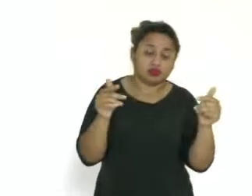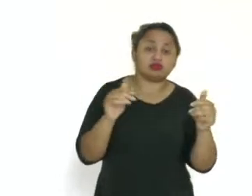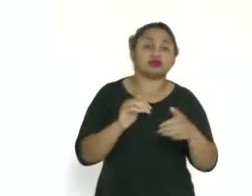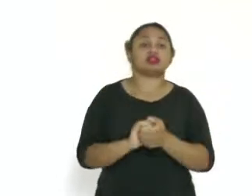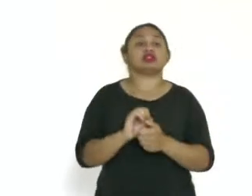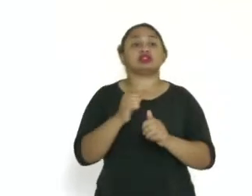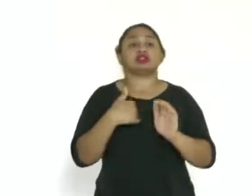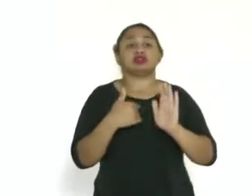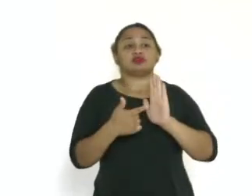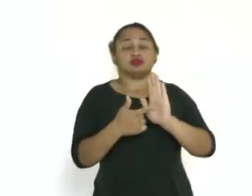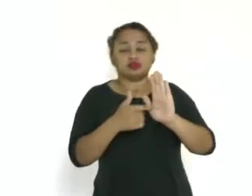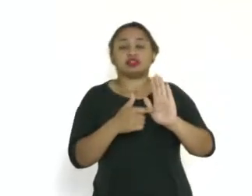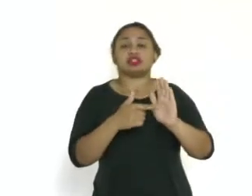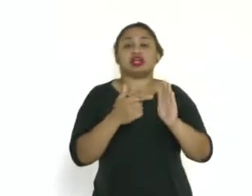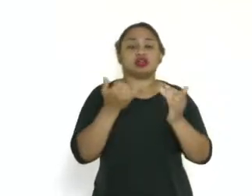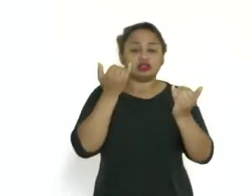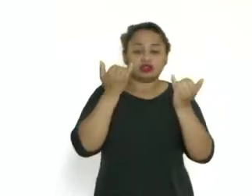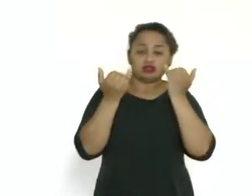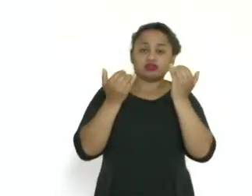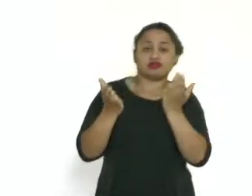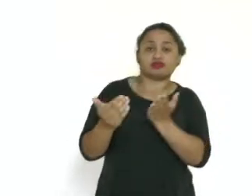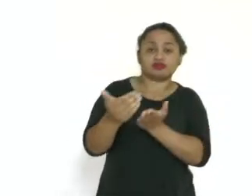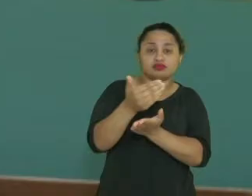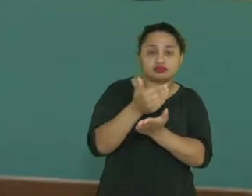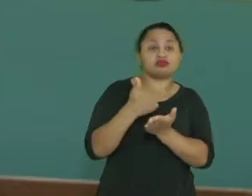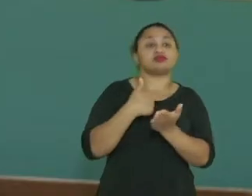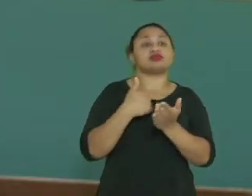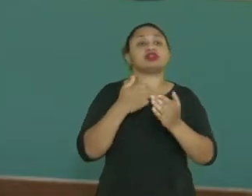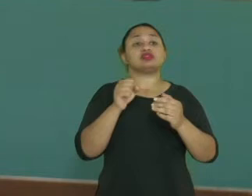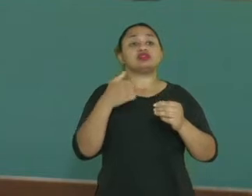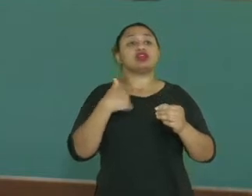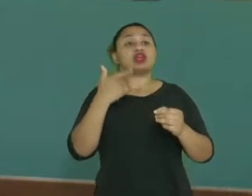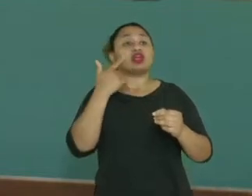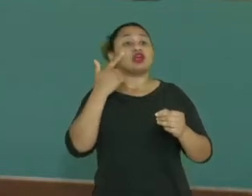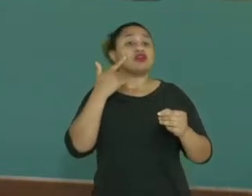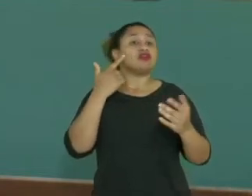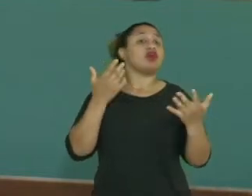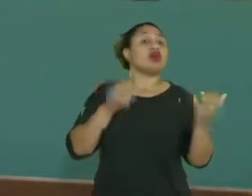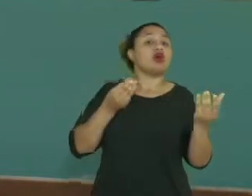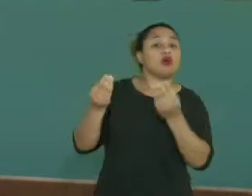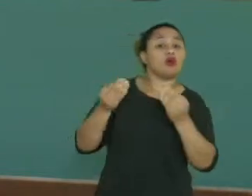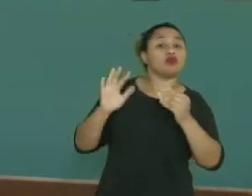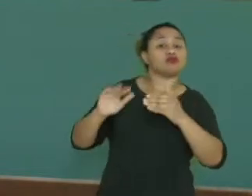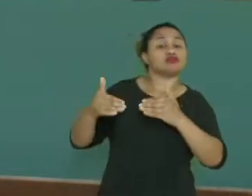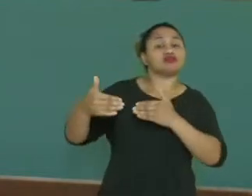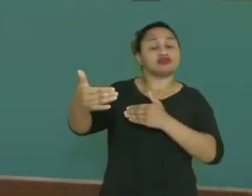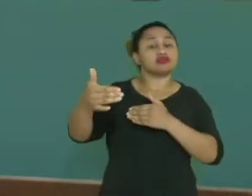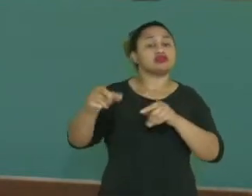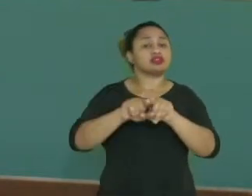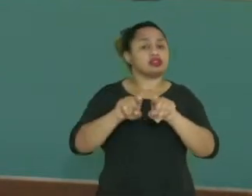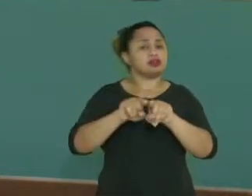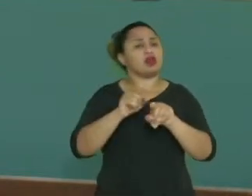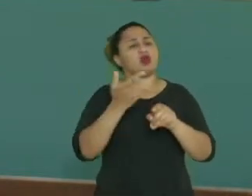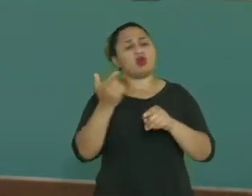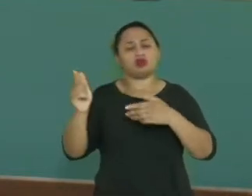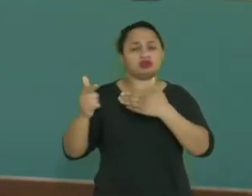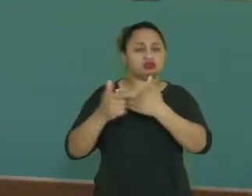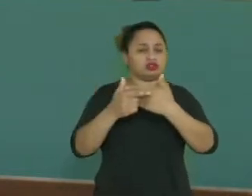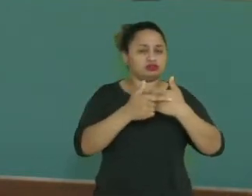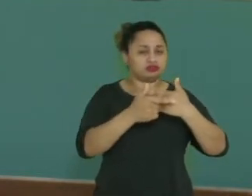mostrar a distribuição dos dados, se você quer analisar tendência e entre outras funcionalidades que os gráficos servem,